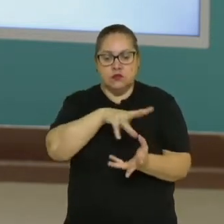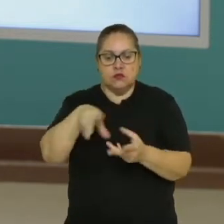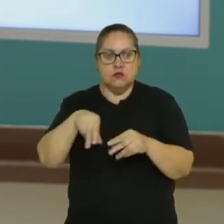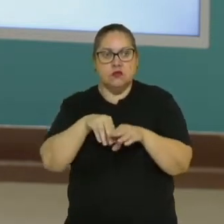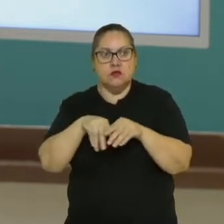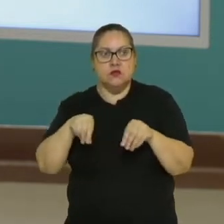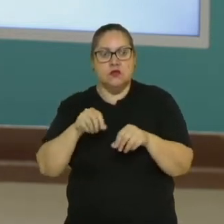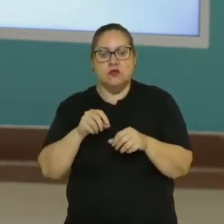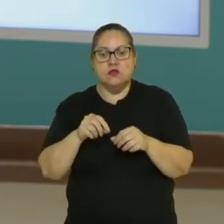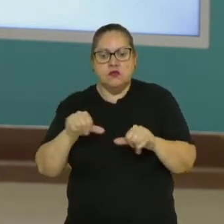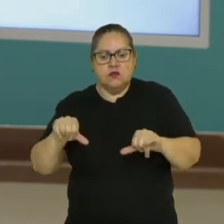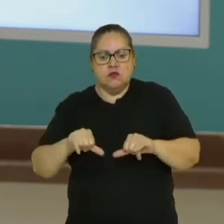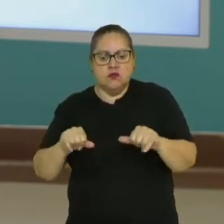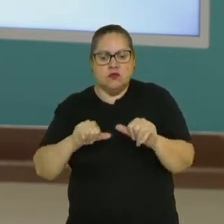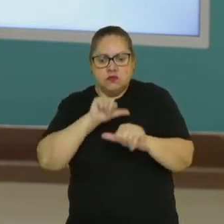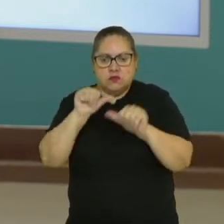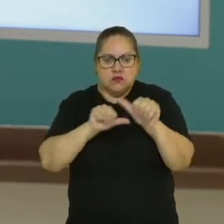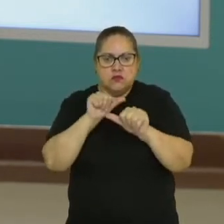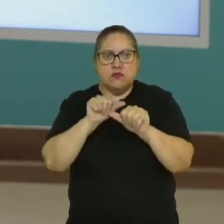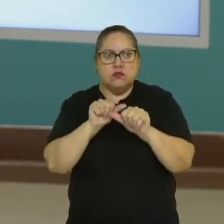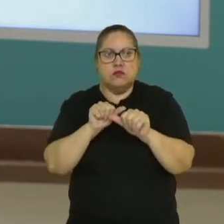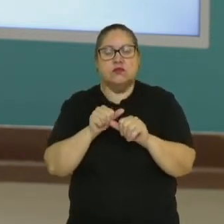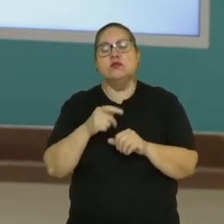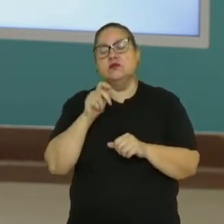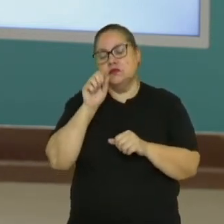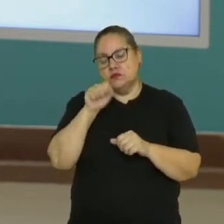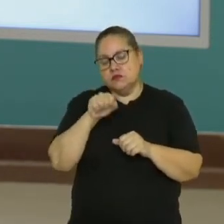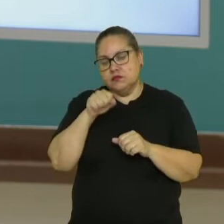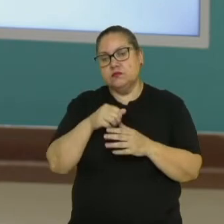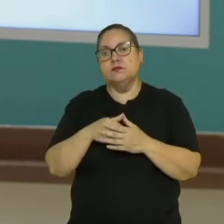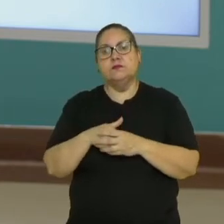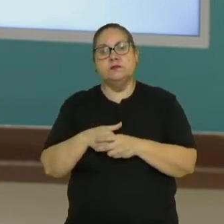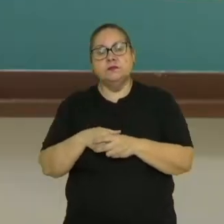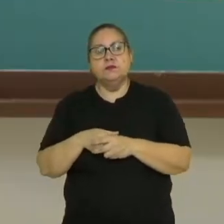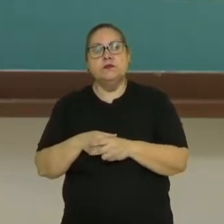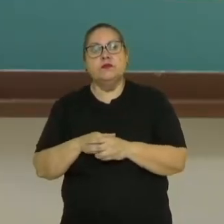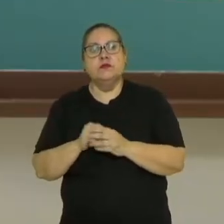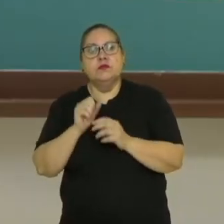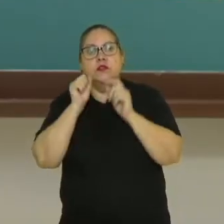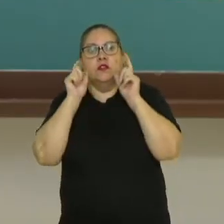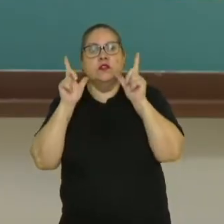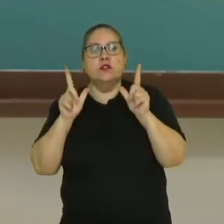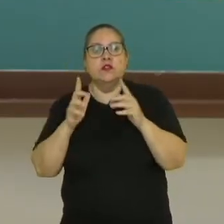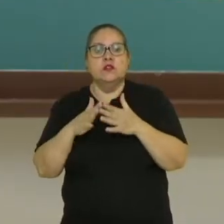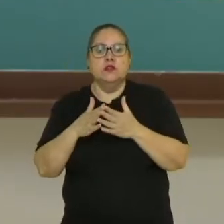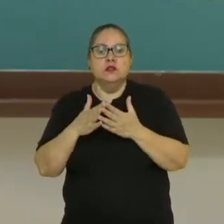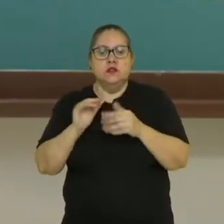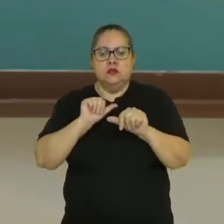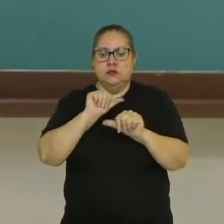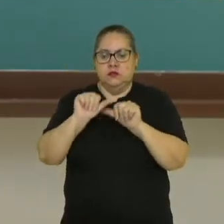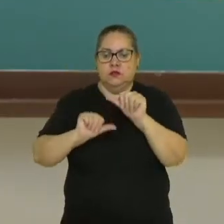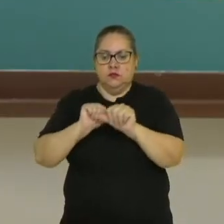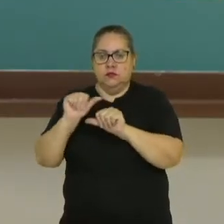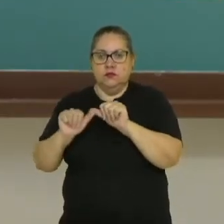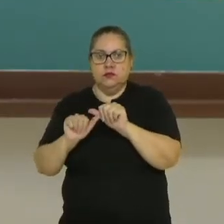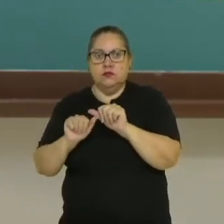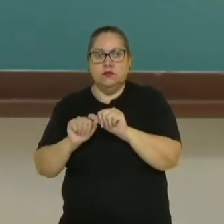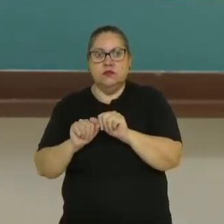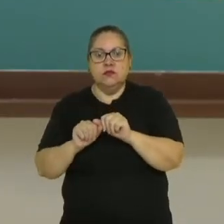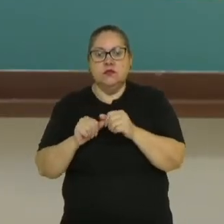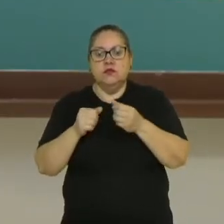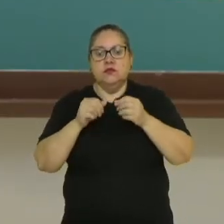Terra sofre modificações, eu posso dizer que sim. Claro que essas modificações são